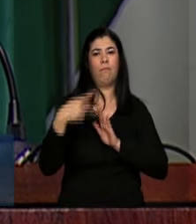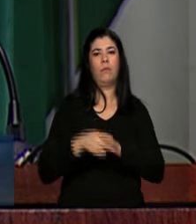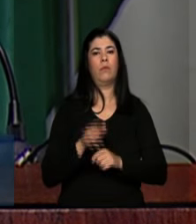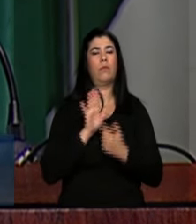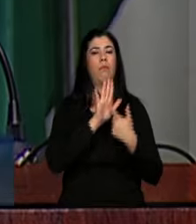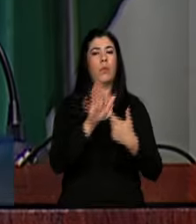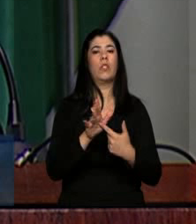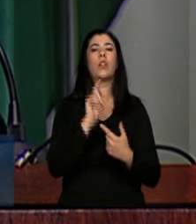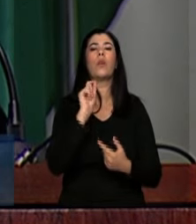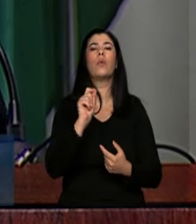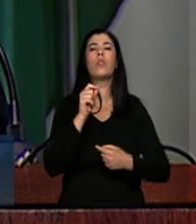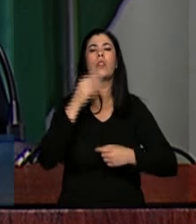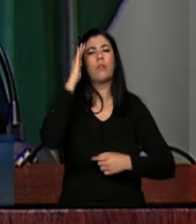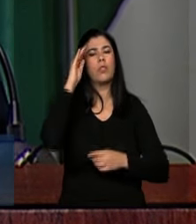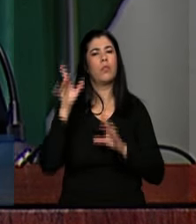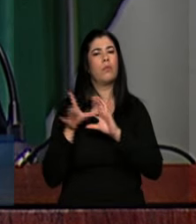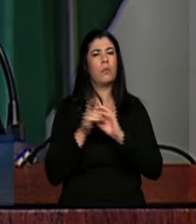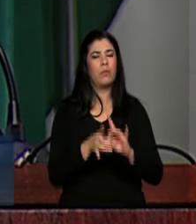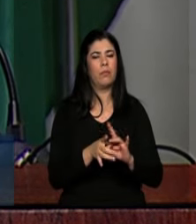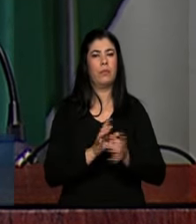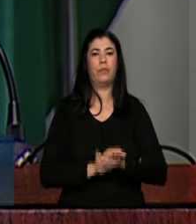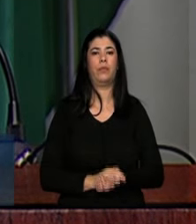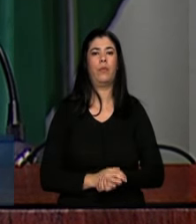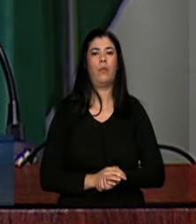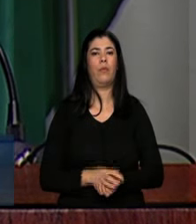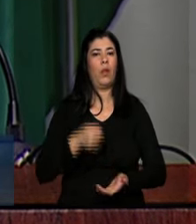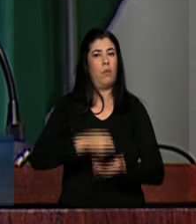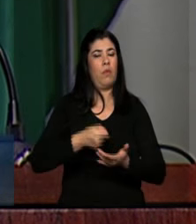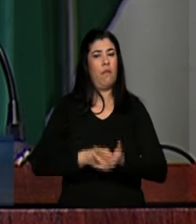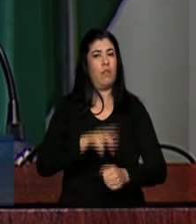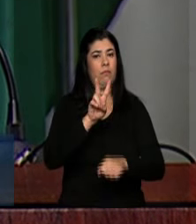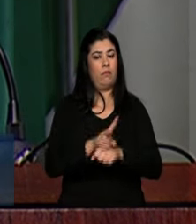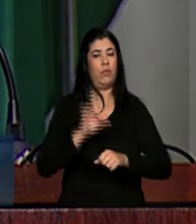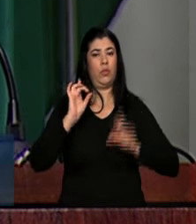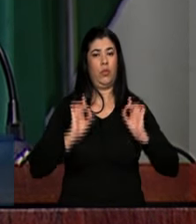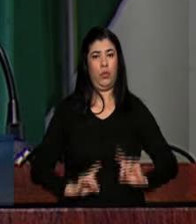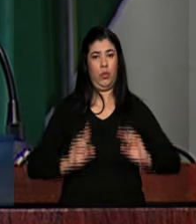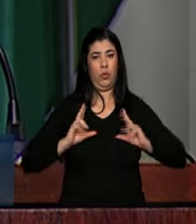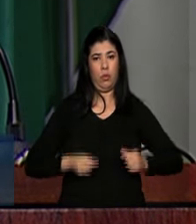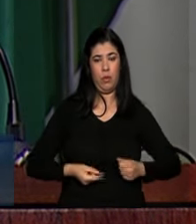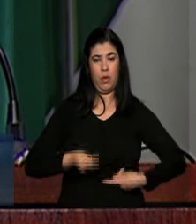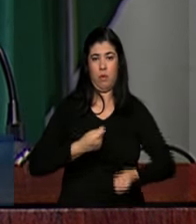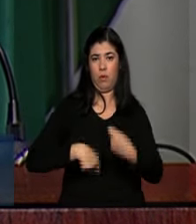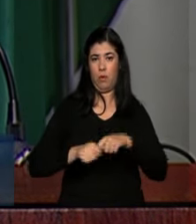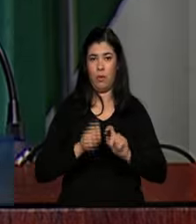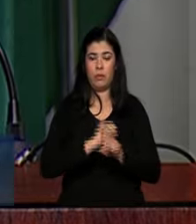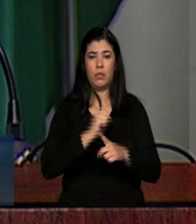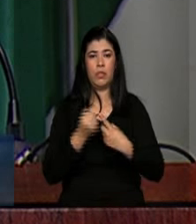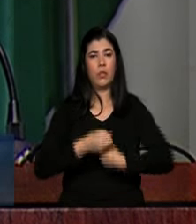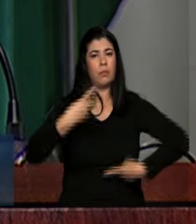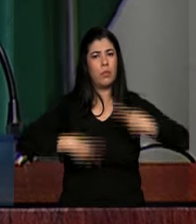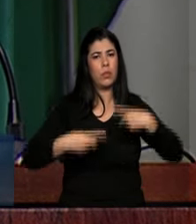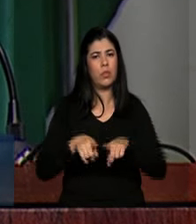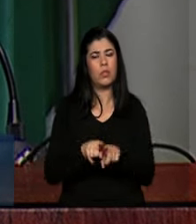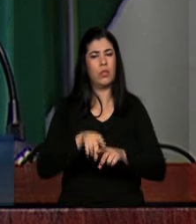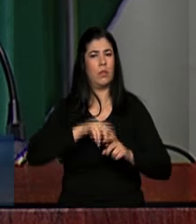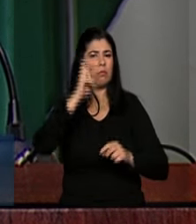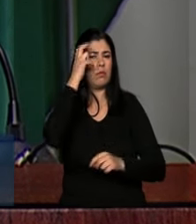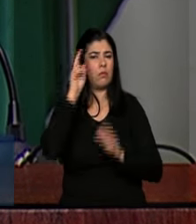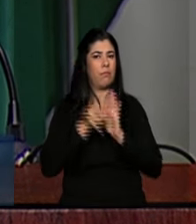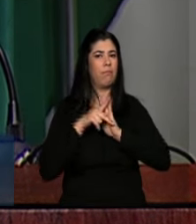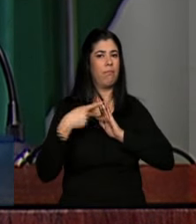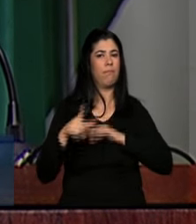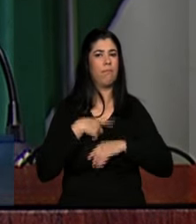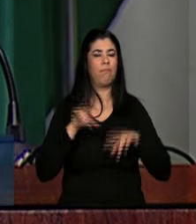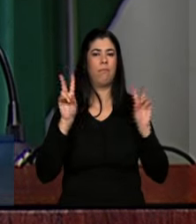no entendimento. A prevalência dos direitos humanos, econômicos, sociais, políticos e culturais, é, a um